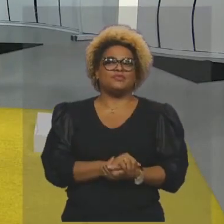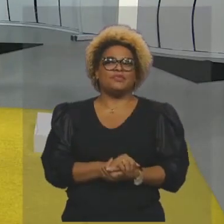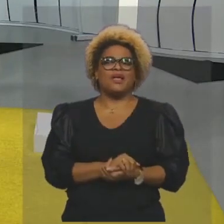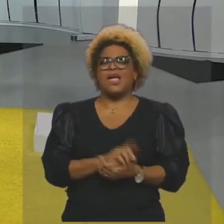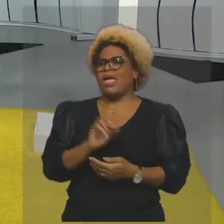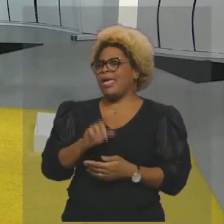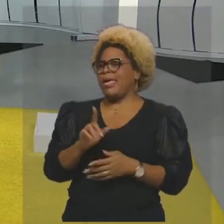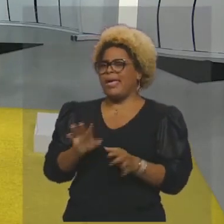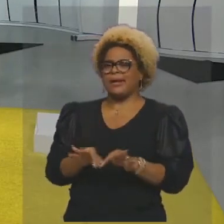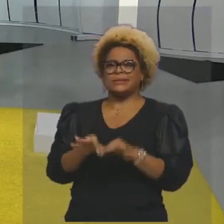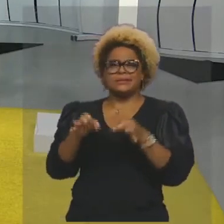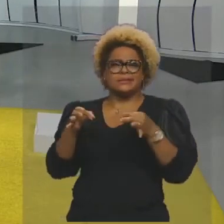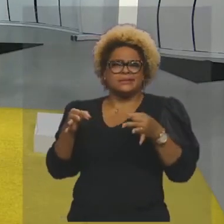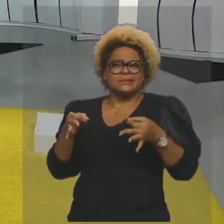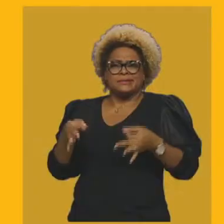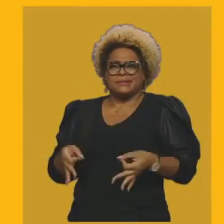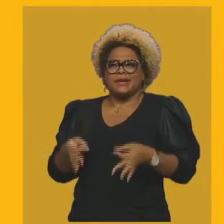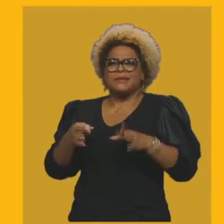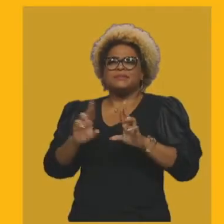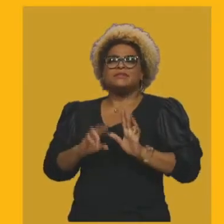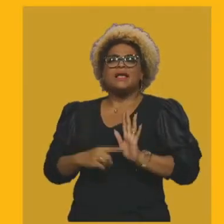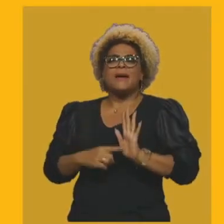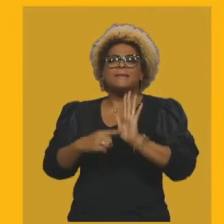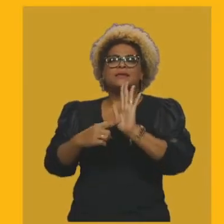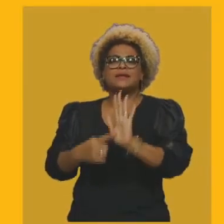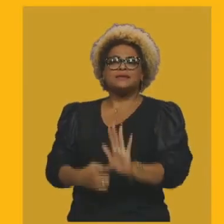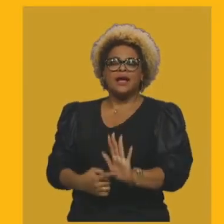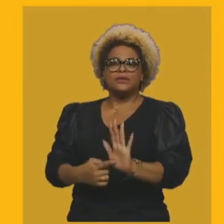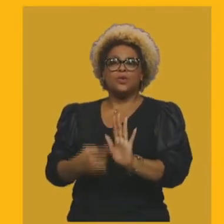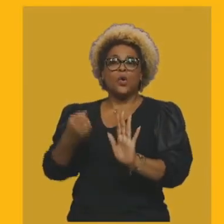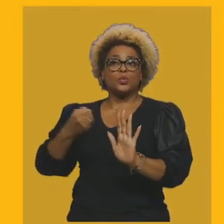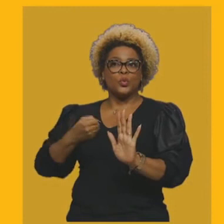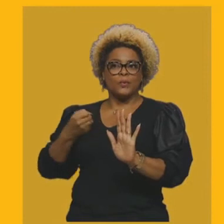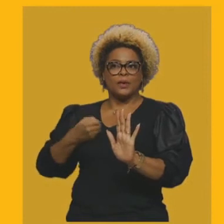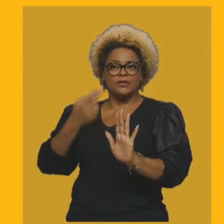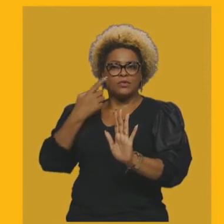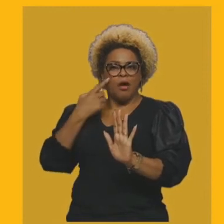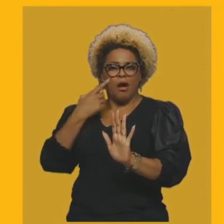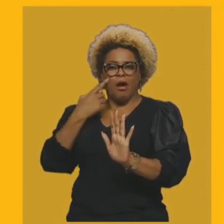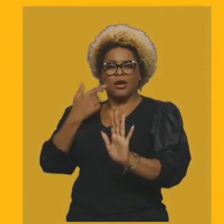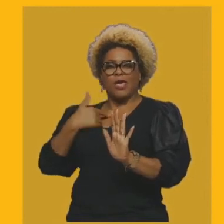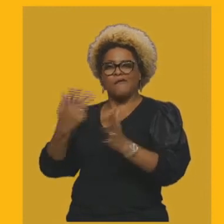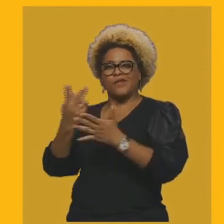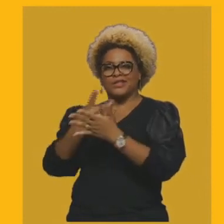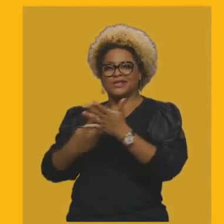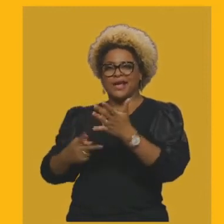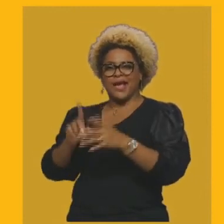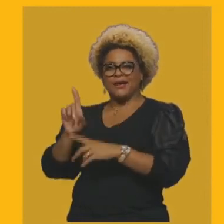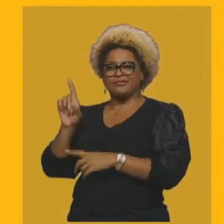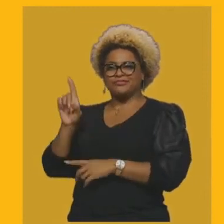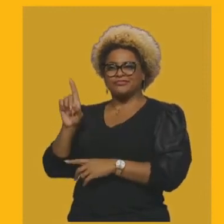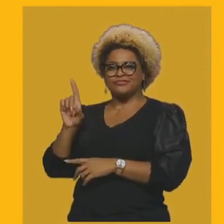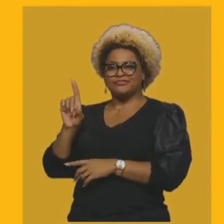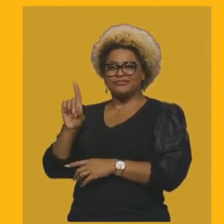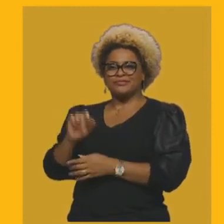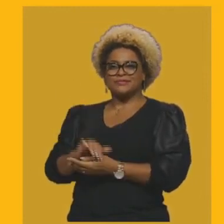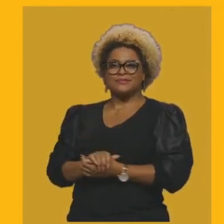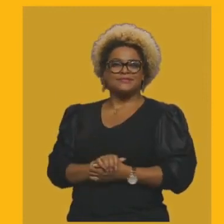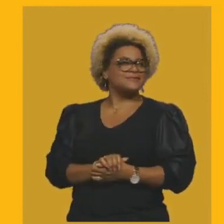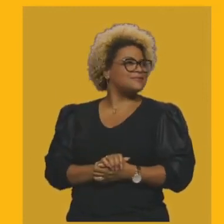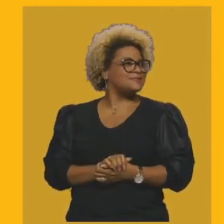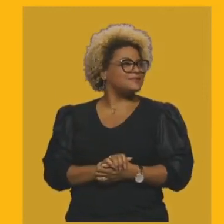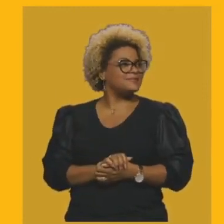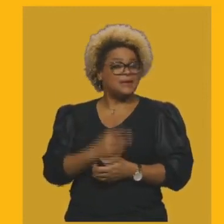simples abaixo, representado com os valores indicados. Então, vamos desenhar esse circuito aqui. Opa, peguei coisa errada aqui, gente.